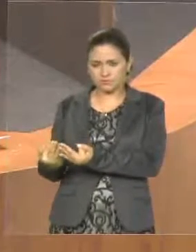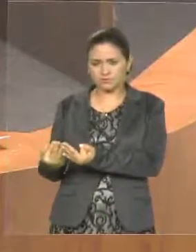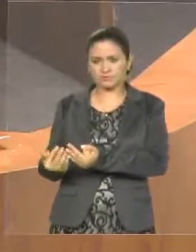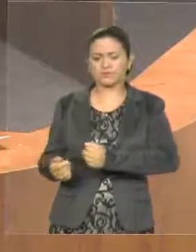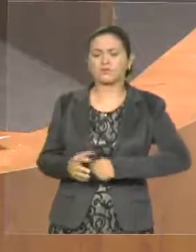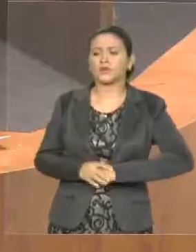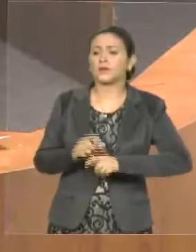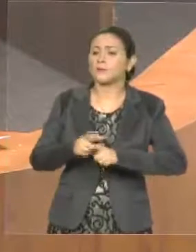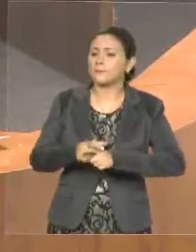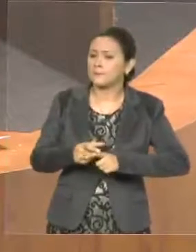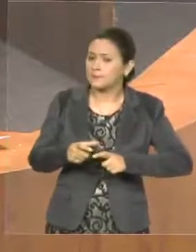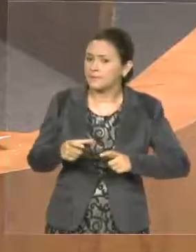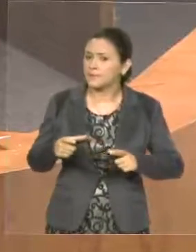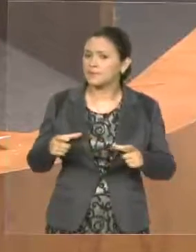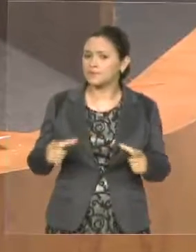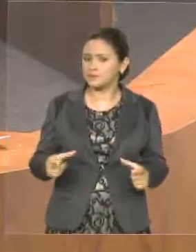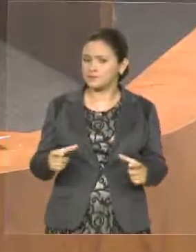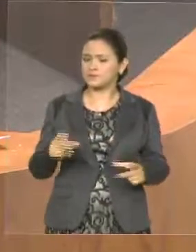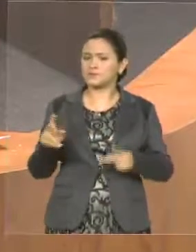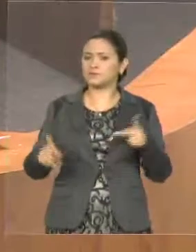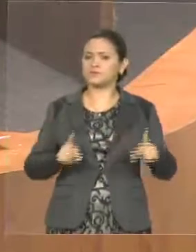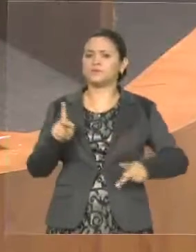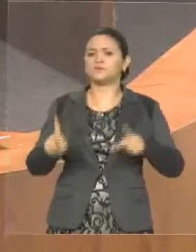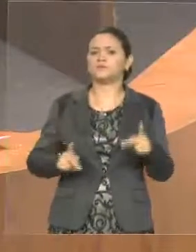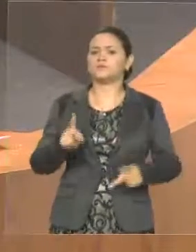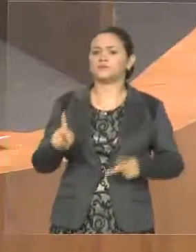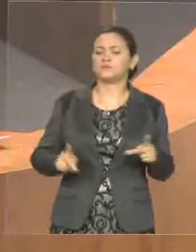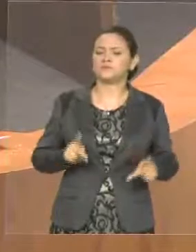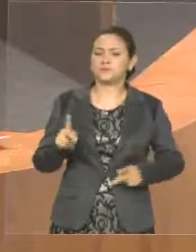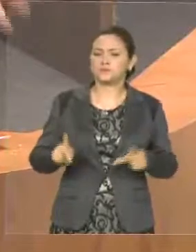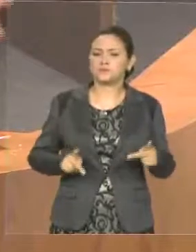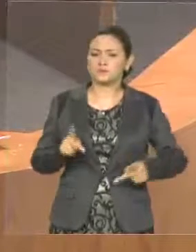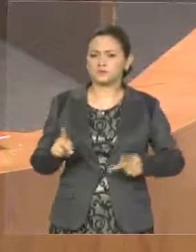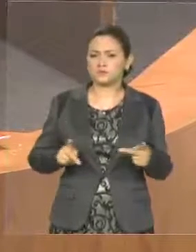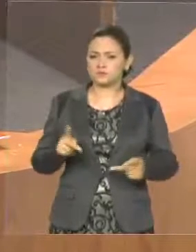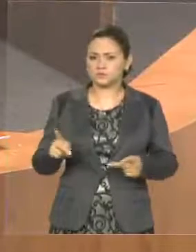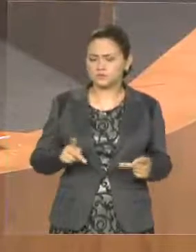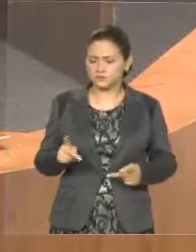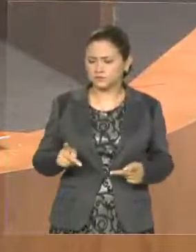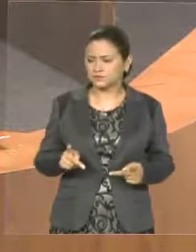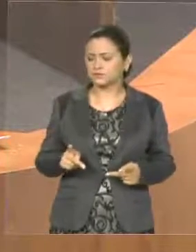maioria da nossa população sobrevive